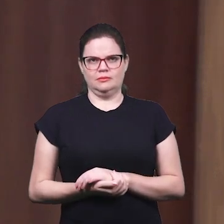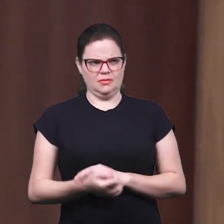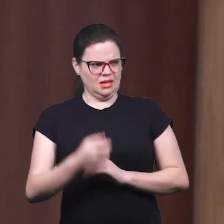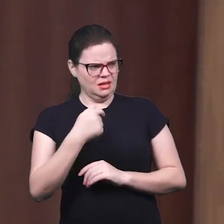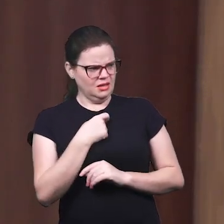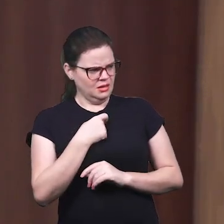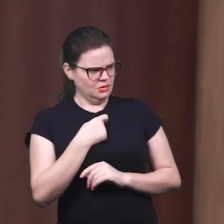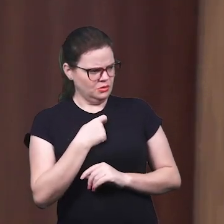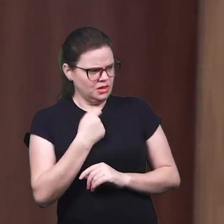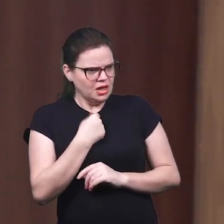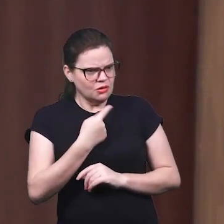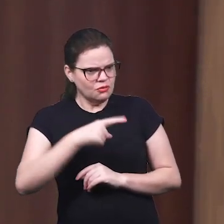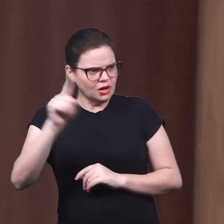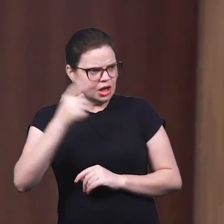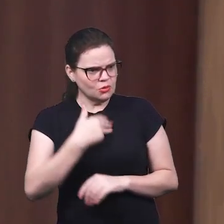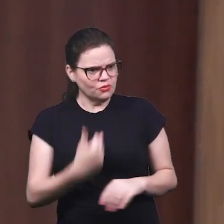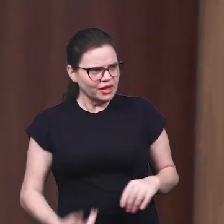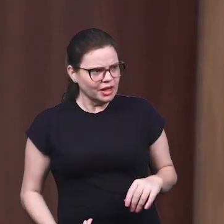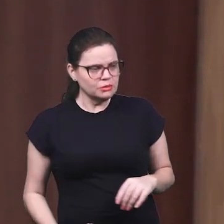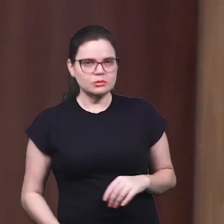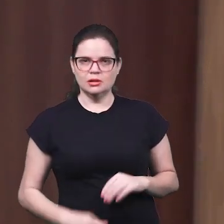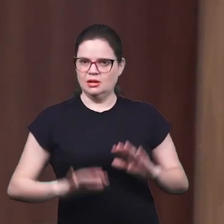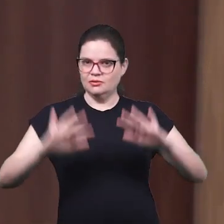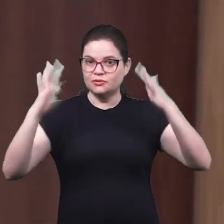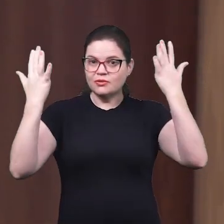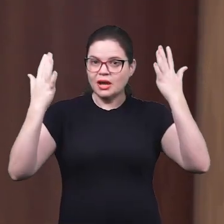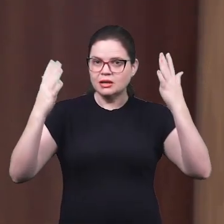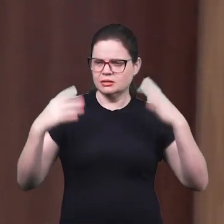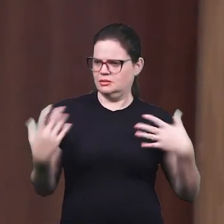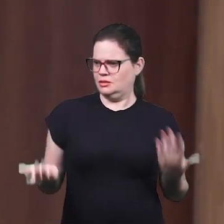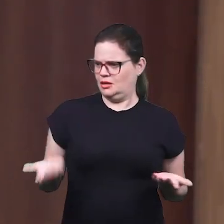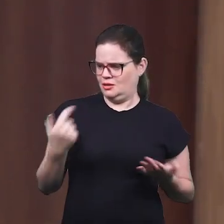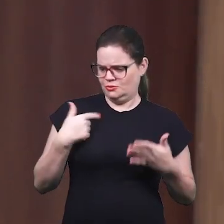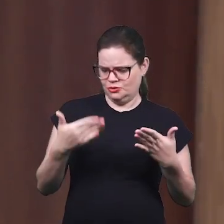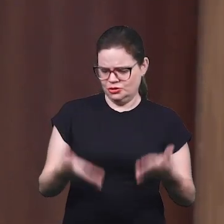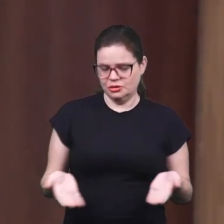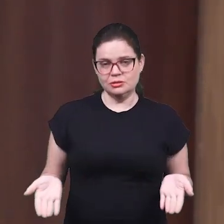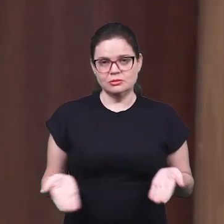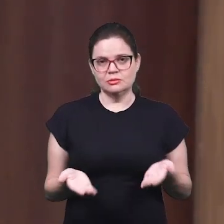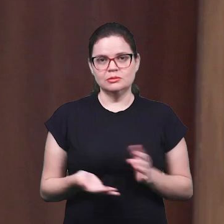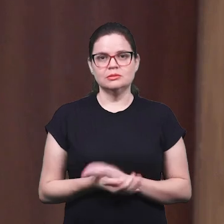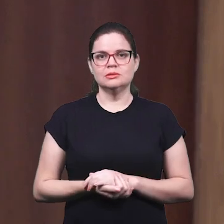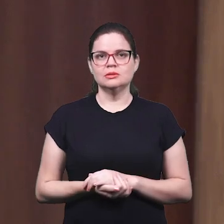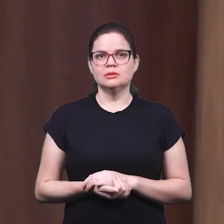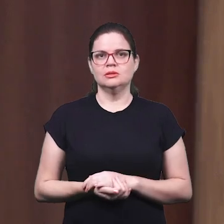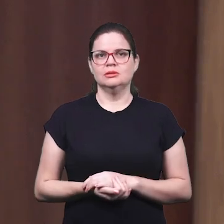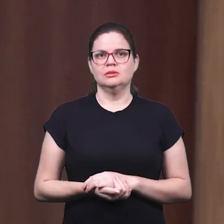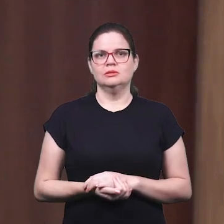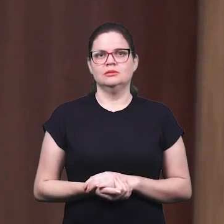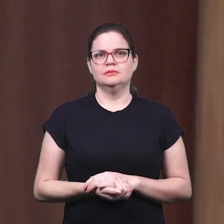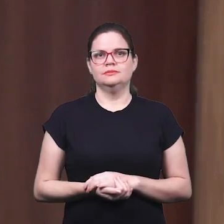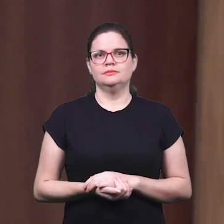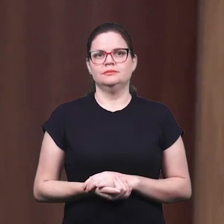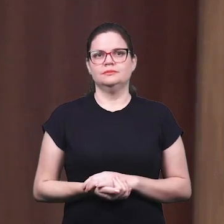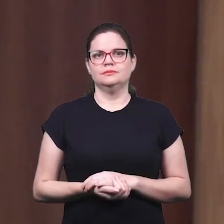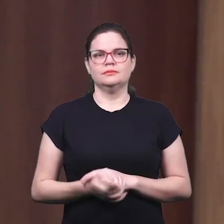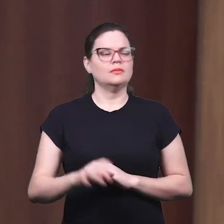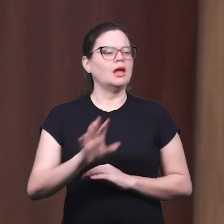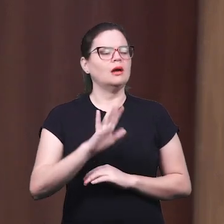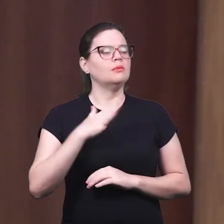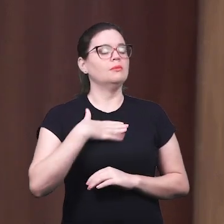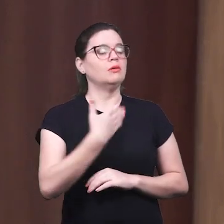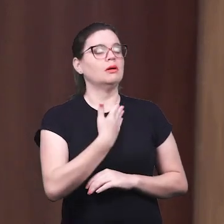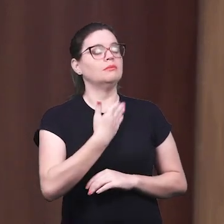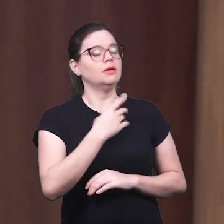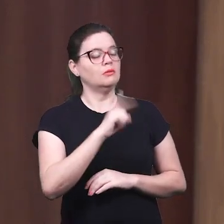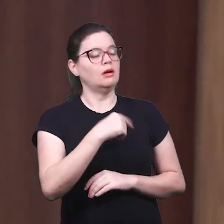mas eu, rapaz, quem sou eu? Para a festa do Palácio, pô, estou chegando aqui hoje, né? Fazer o vestibular, né? O governador é meu